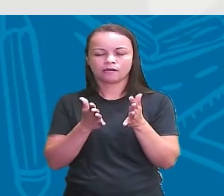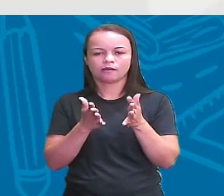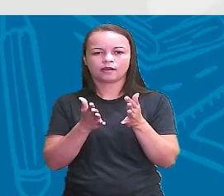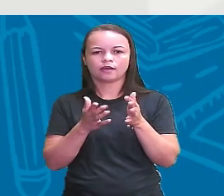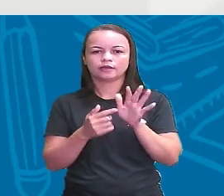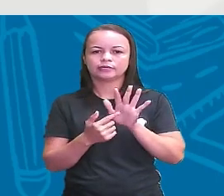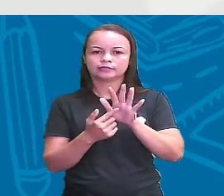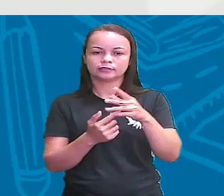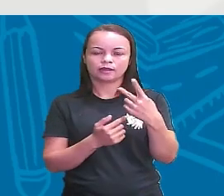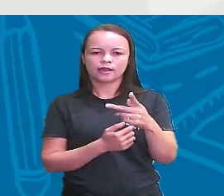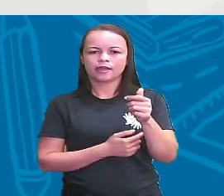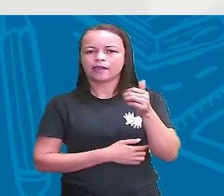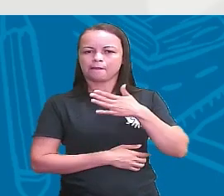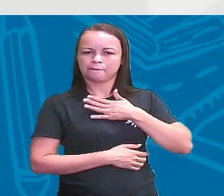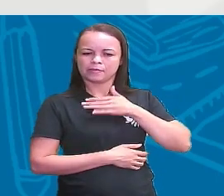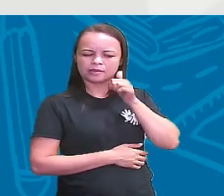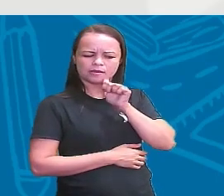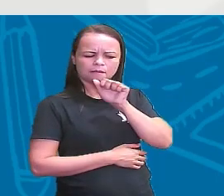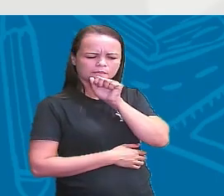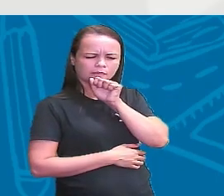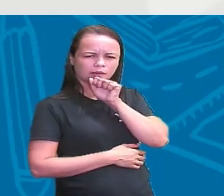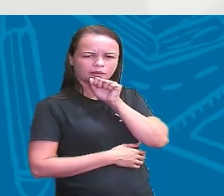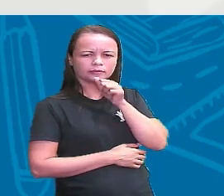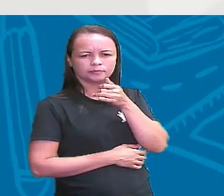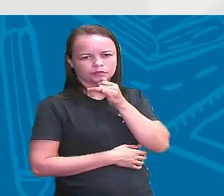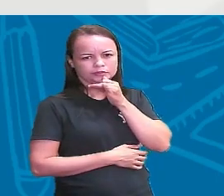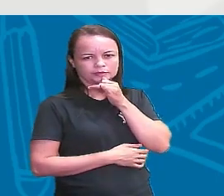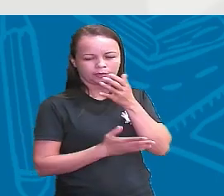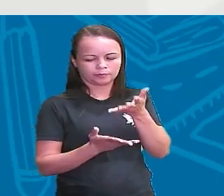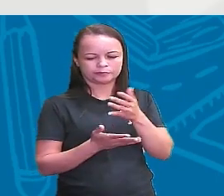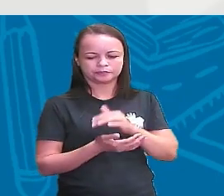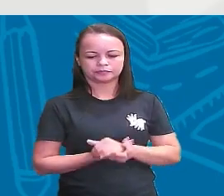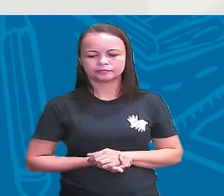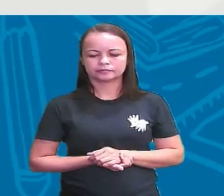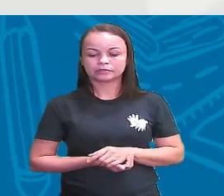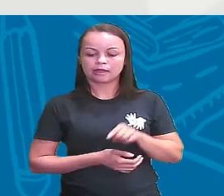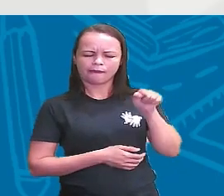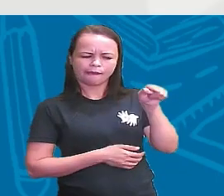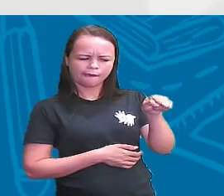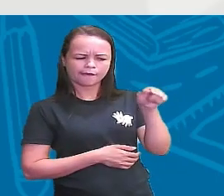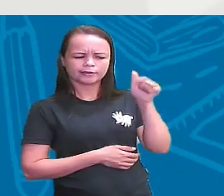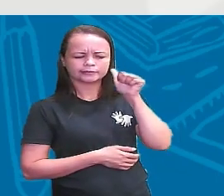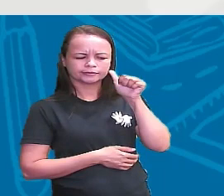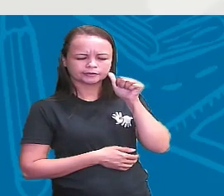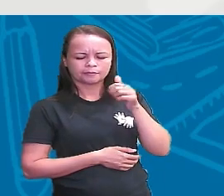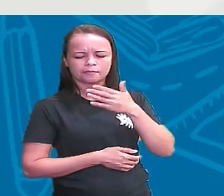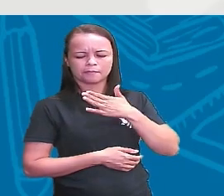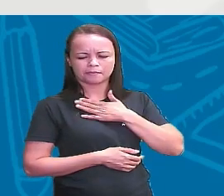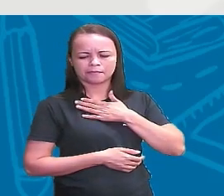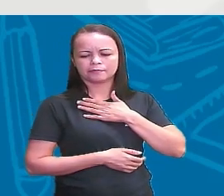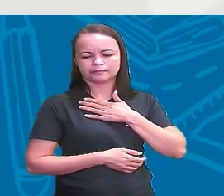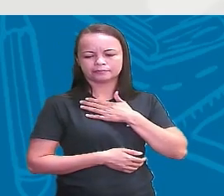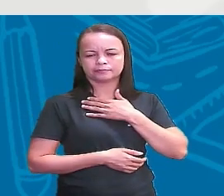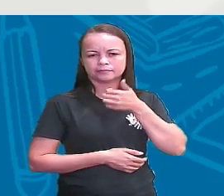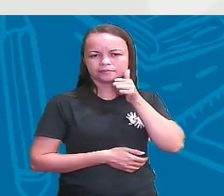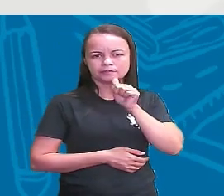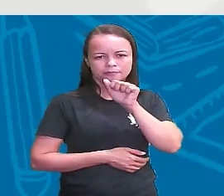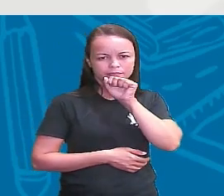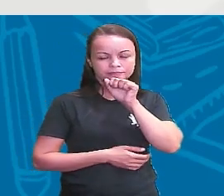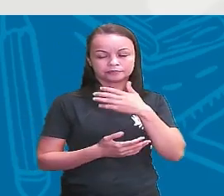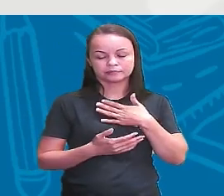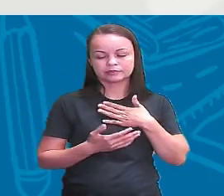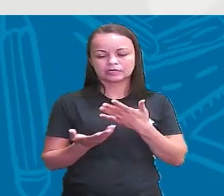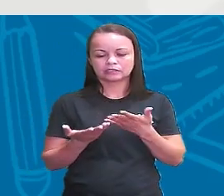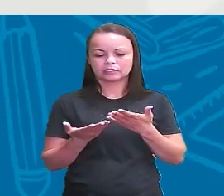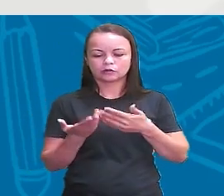madre, essa é a minha mãe. Certo? Então, quando eu quero indicar o tipo de relação que eu tenho com essa